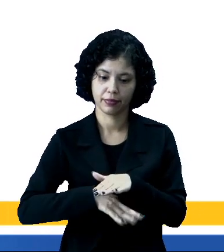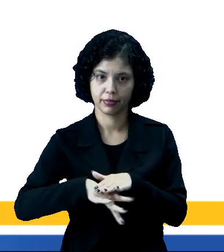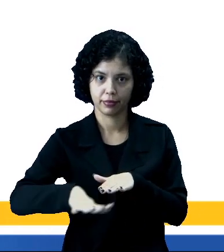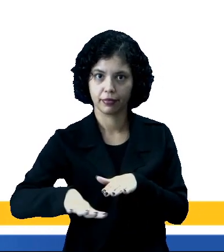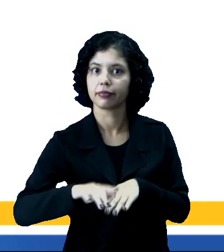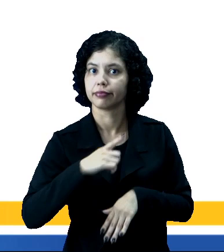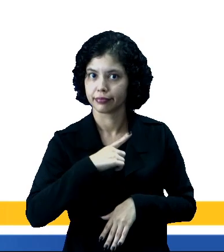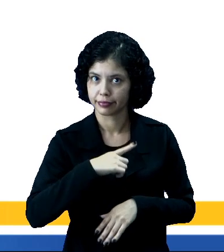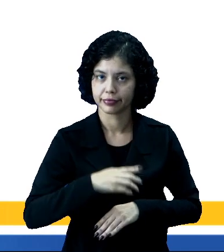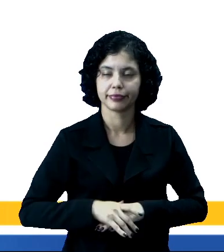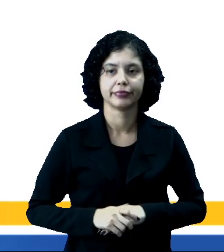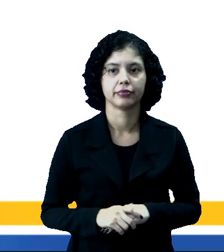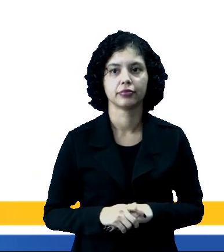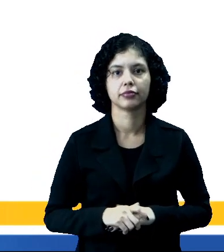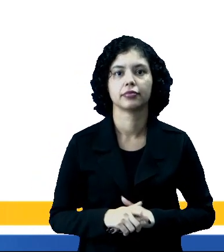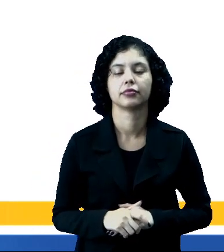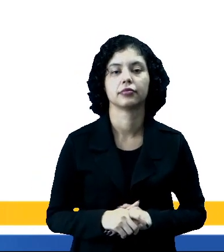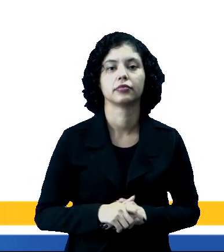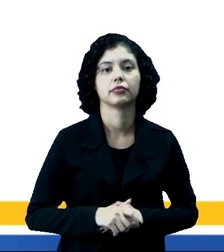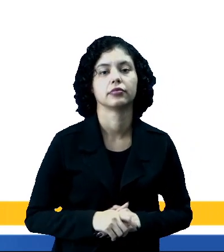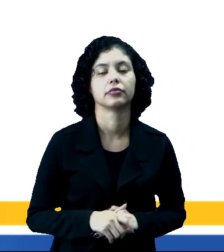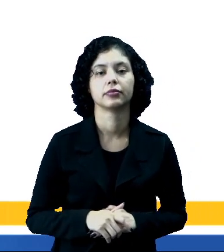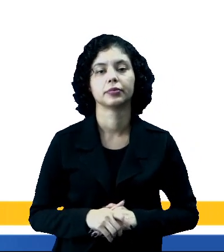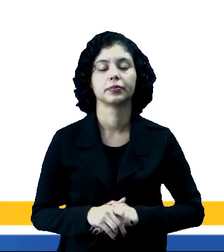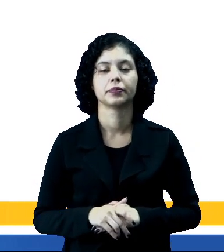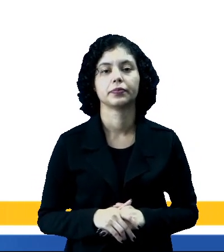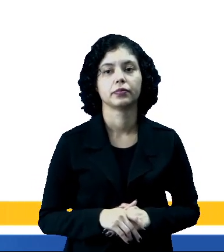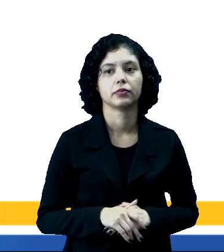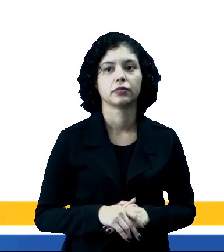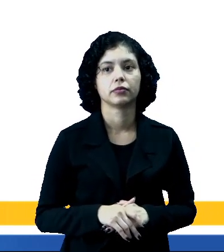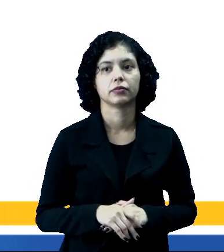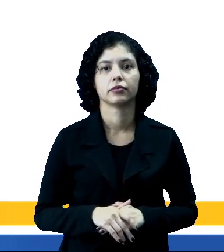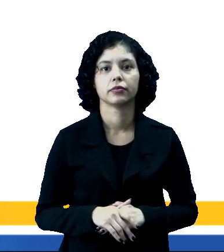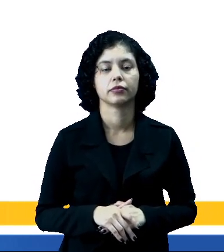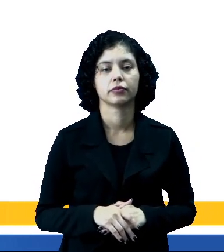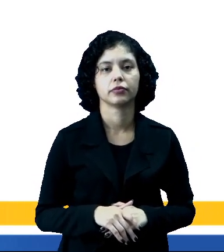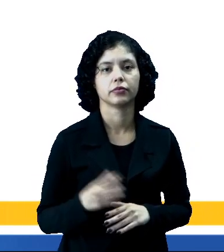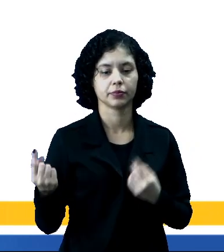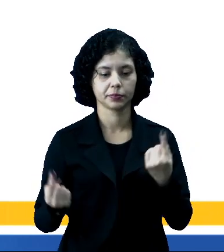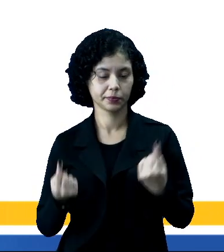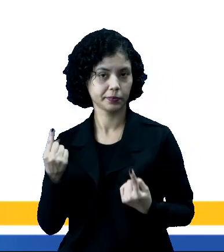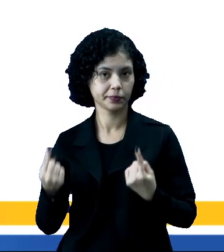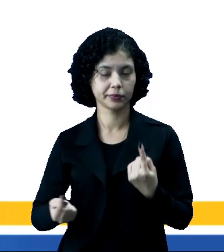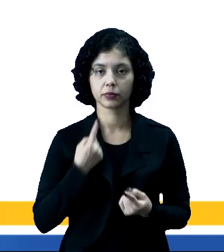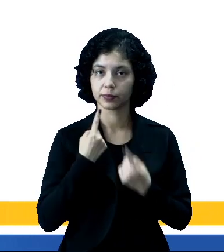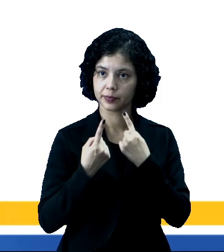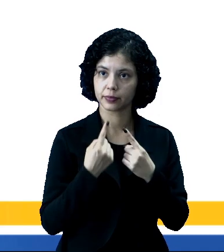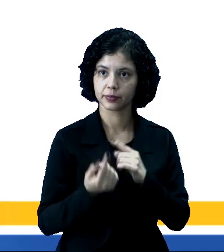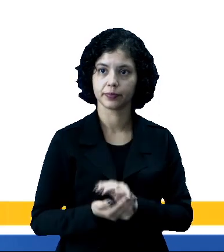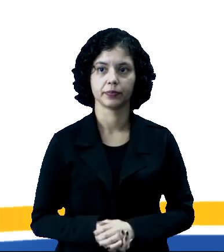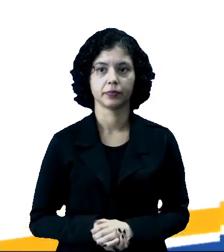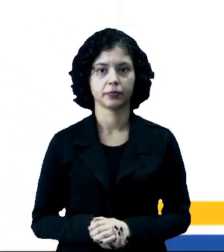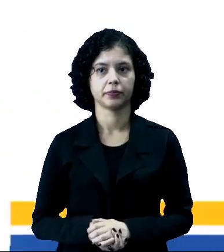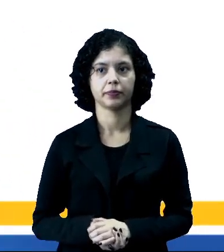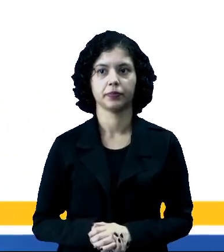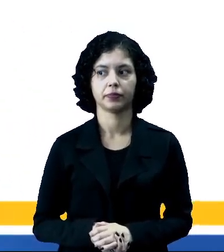você tem no sapato. Então, uma situação aí, né, locutor e interlocutor.